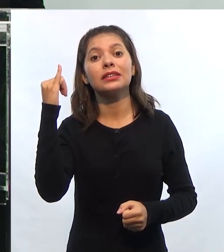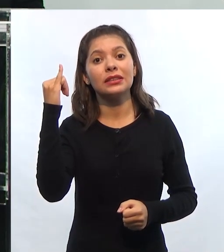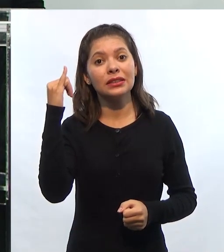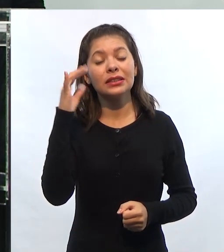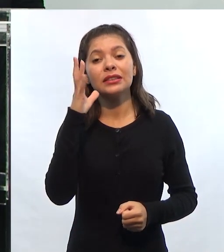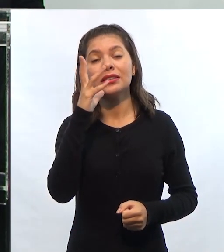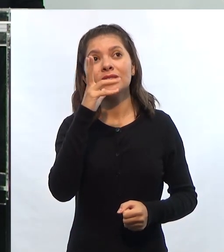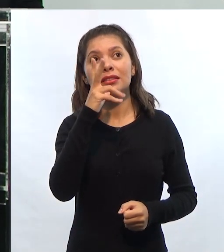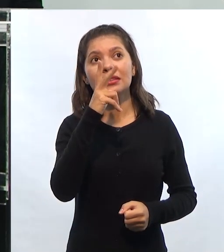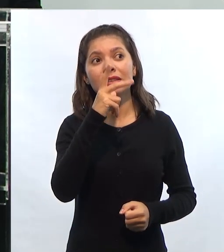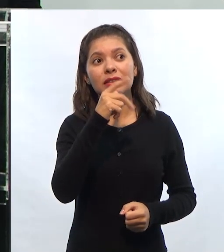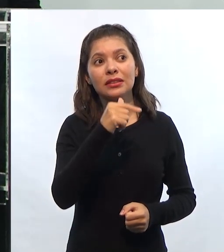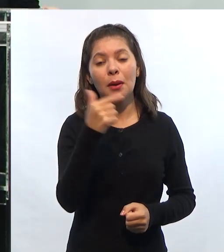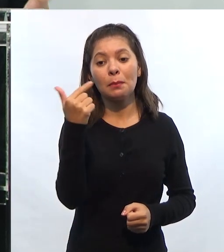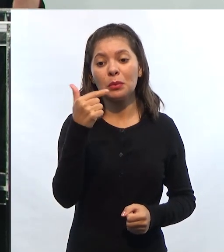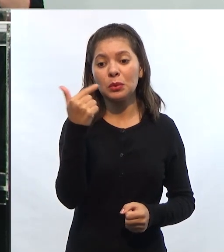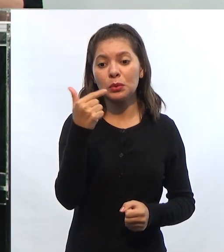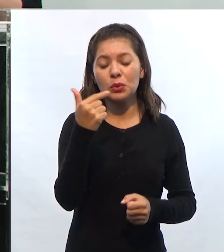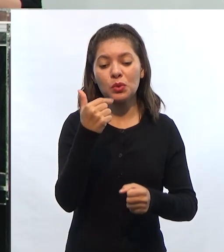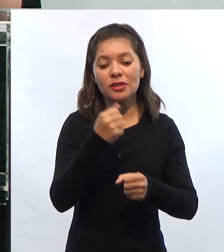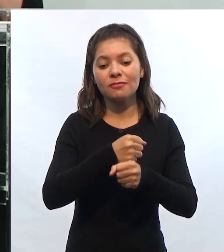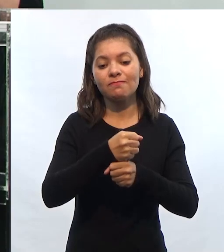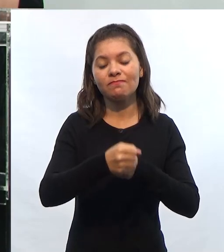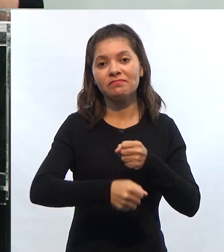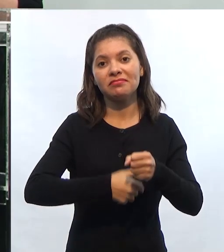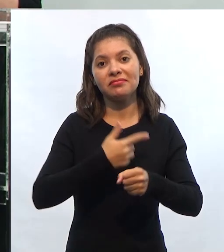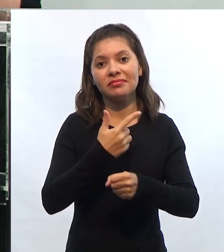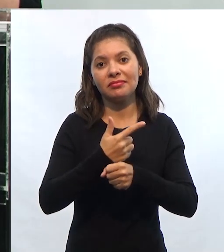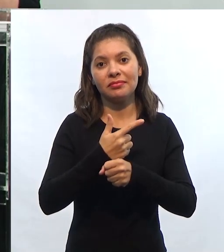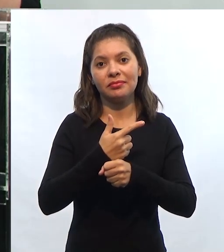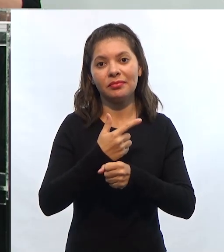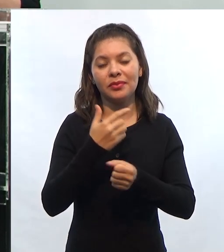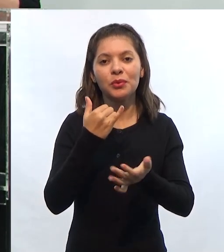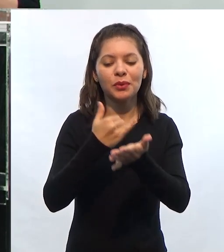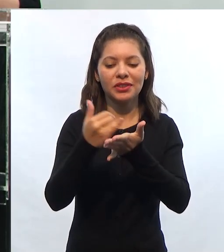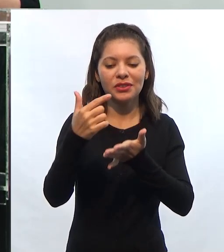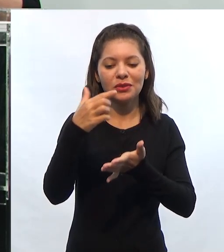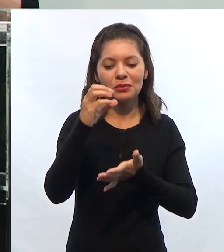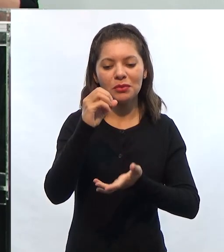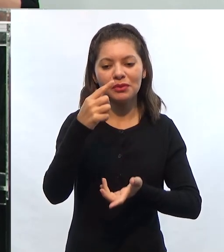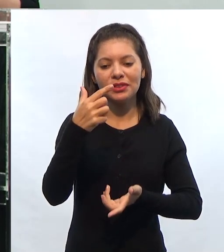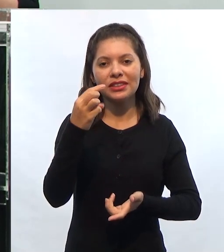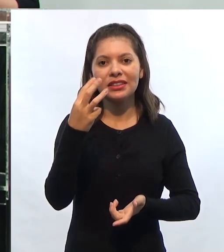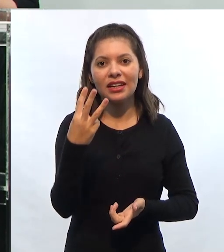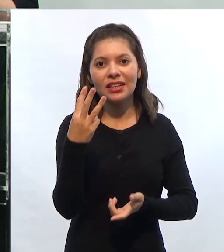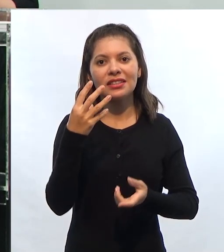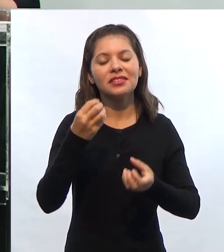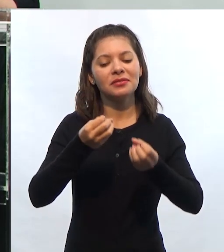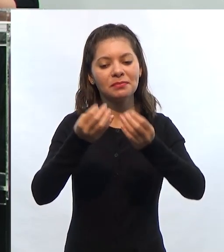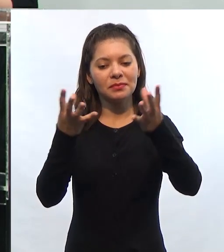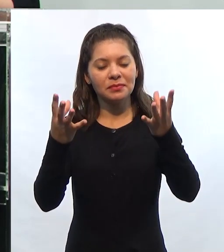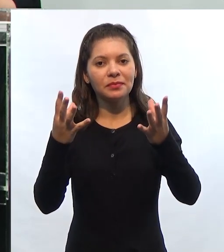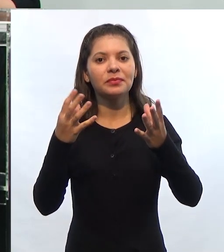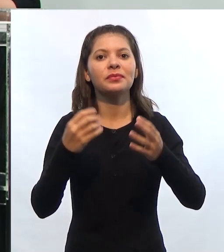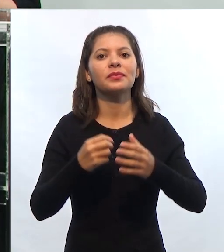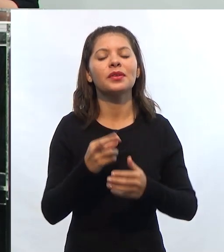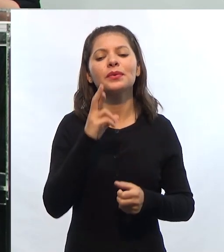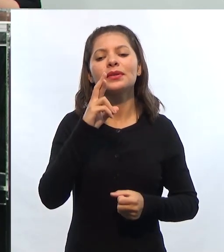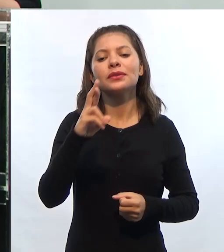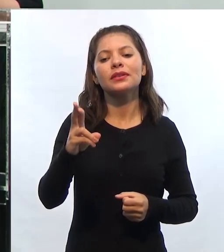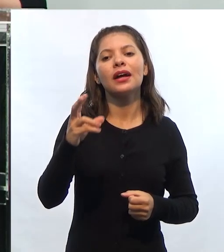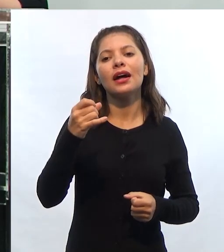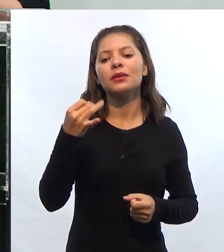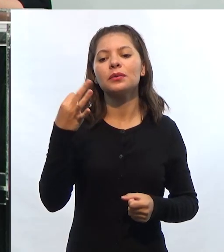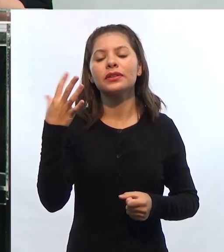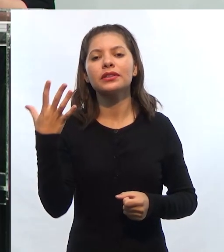por 2 anos, e agora, finalmente, no início agora de 2023, a gente está recebendo aí